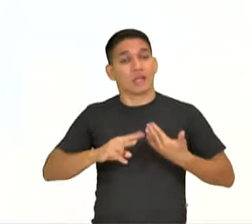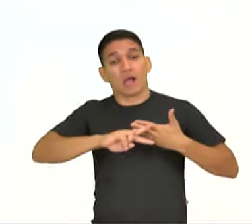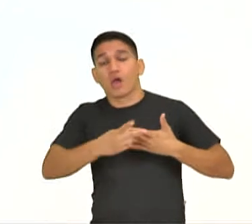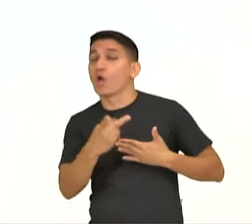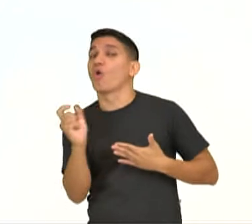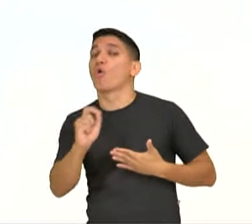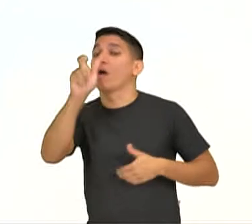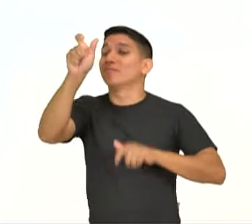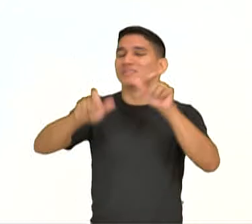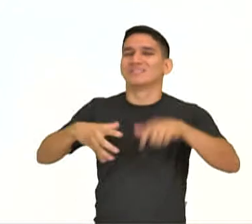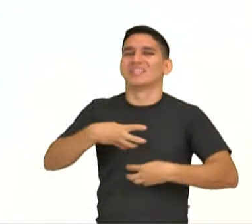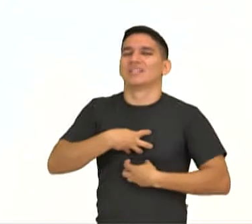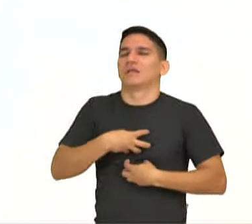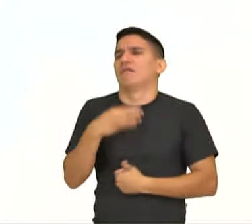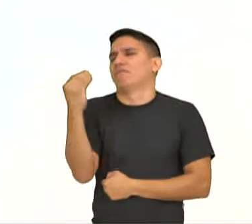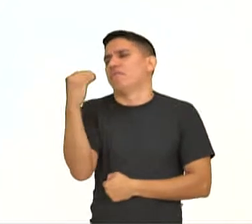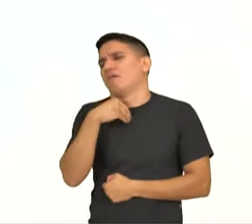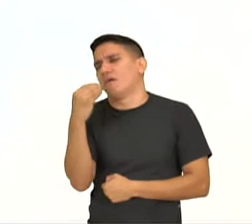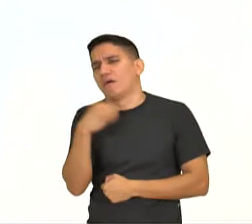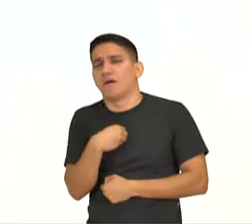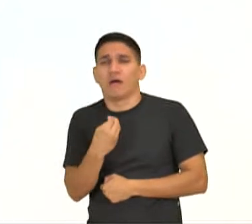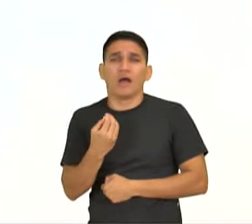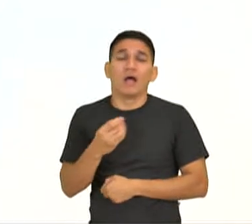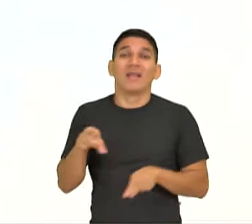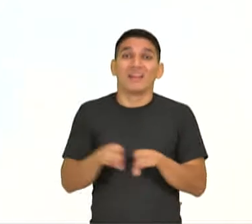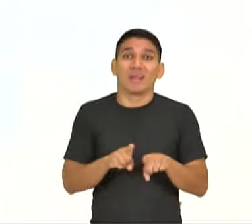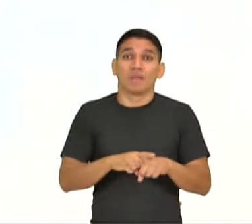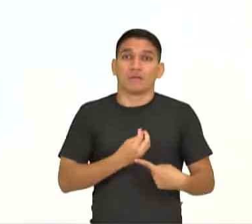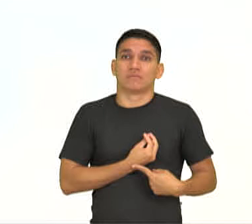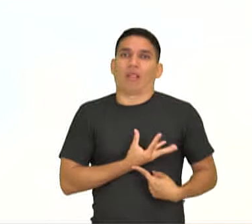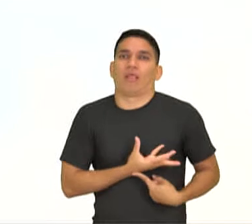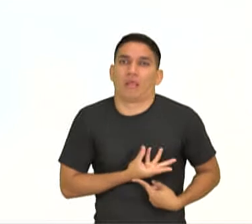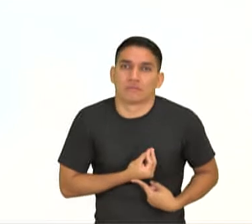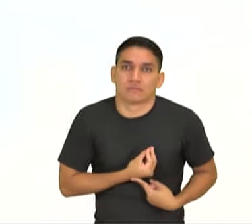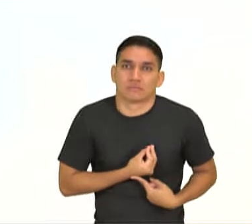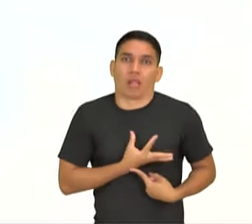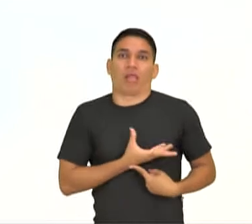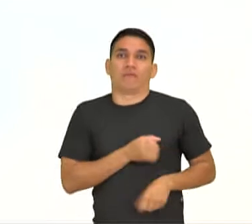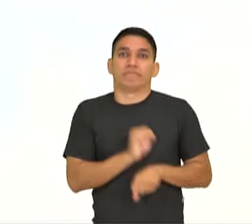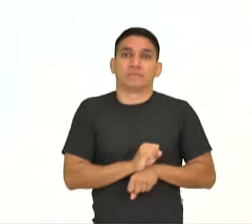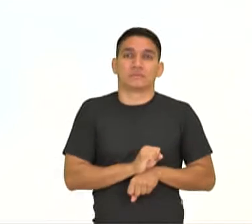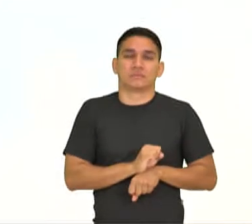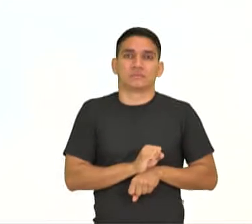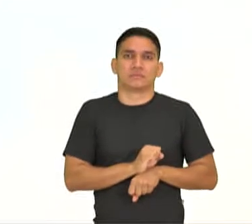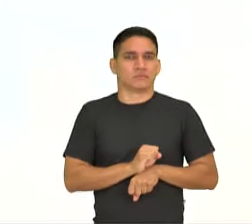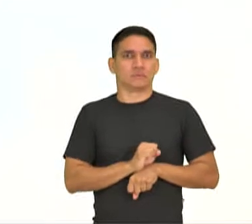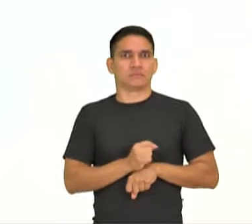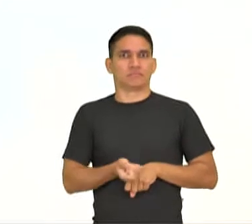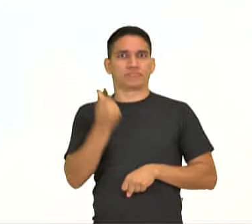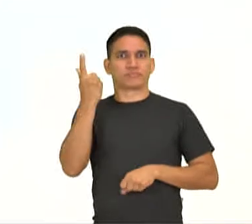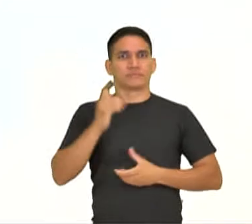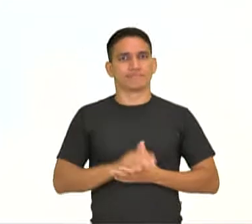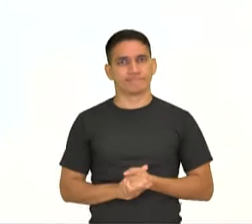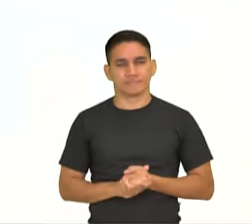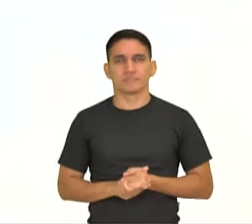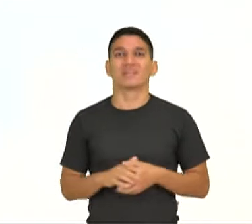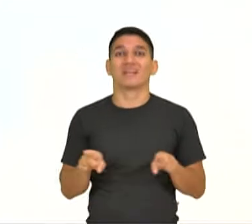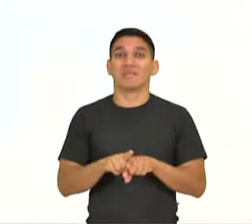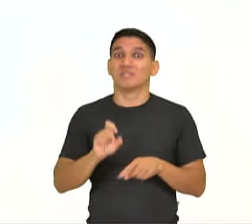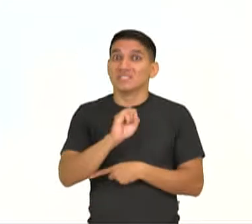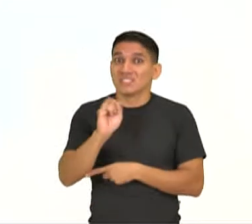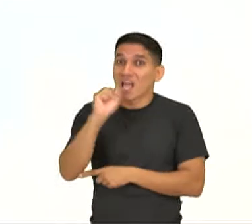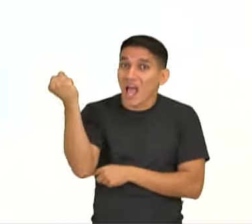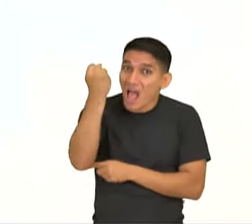sentir fraco, apático e até mesmo ter taquicardia. É mole? Em casos mais graves de deficiência